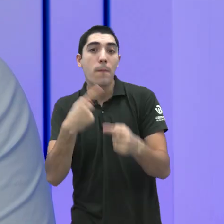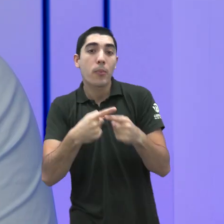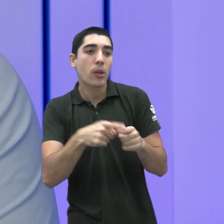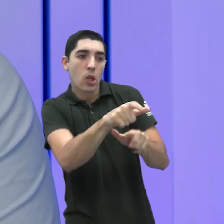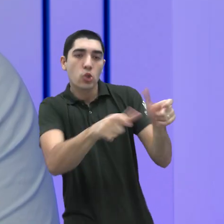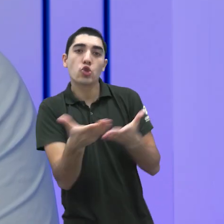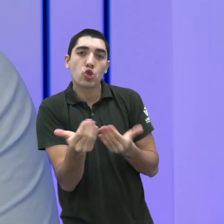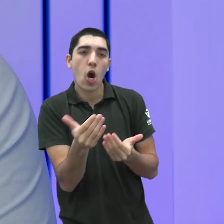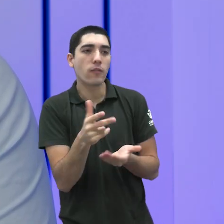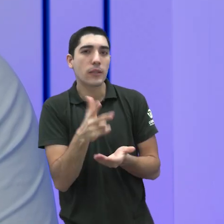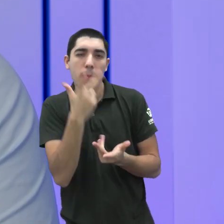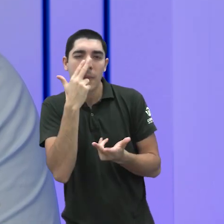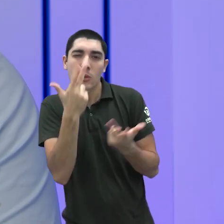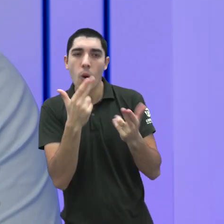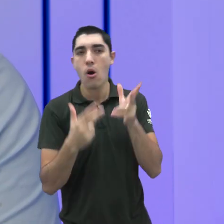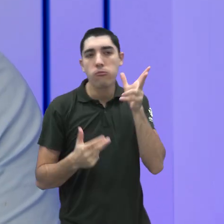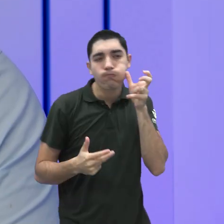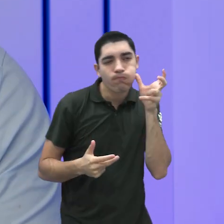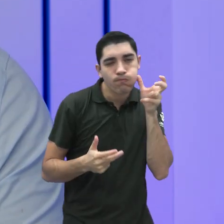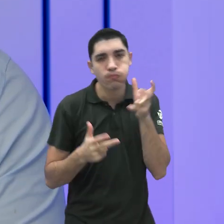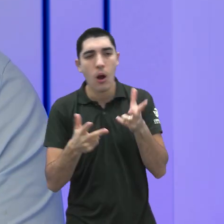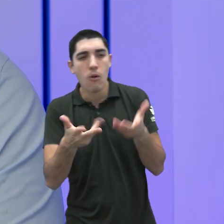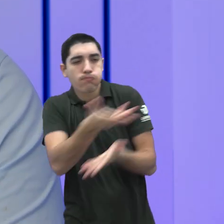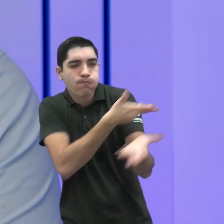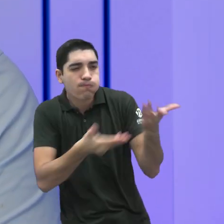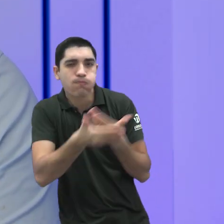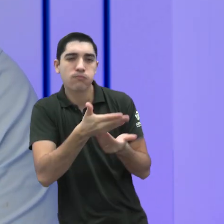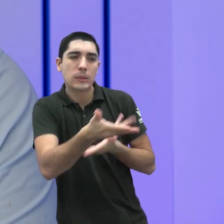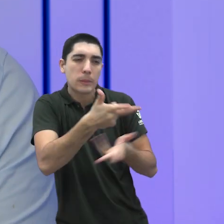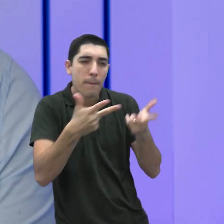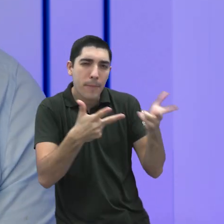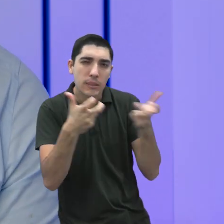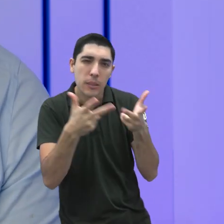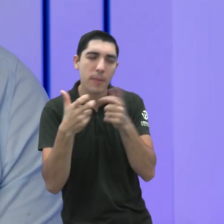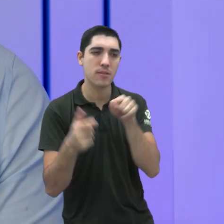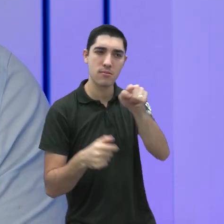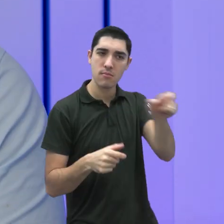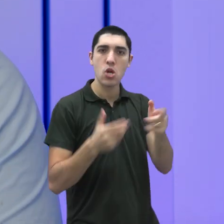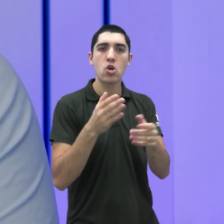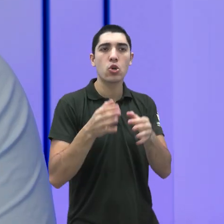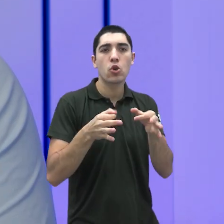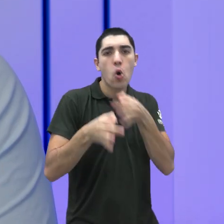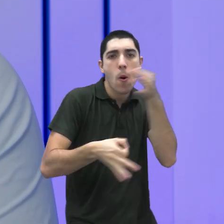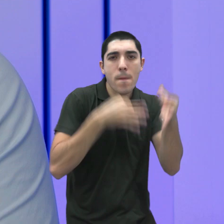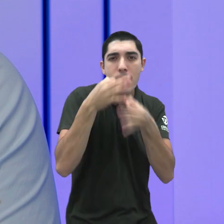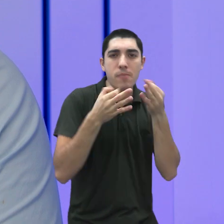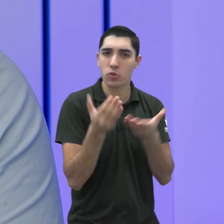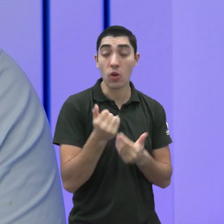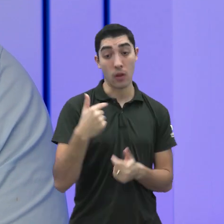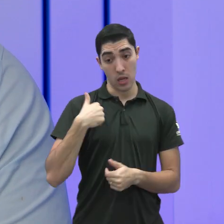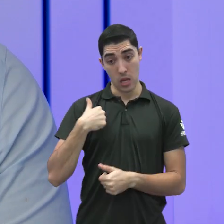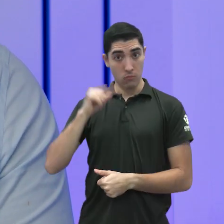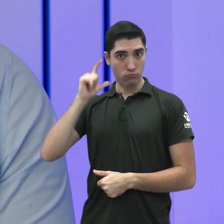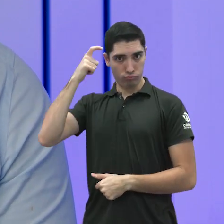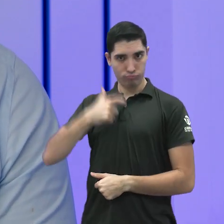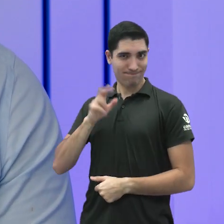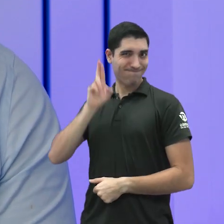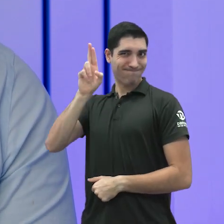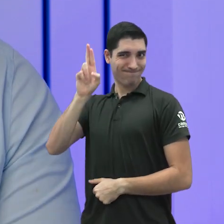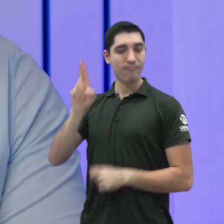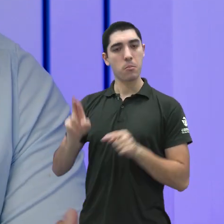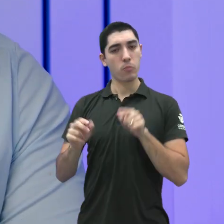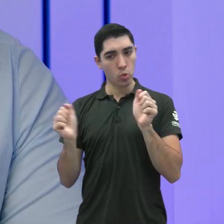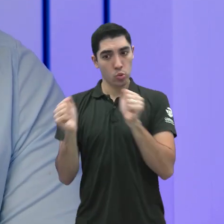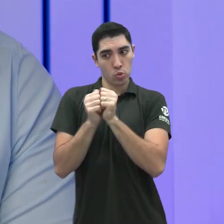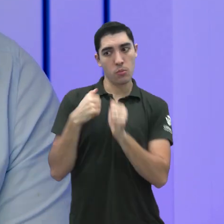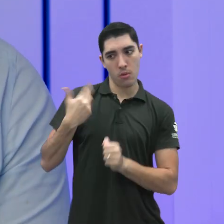vejo e discuto com os meus pares, né? E levo para a prefeitura. Olha, a gente acha que deve ser feito um programa que